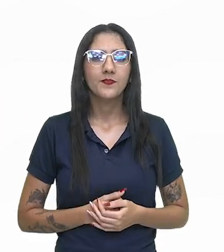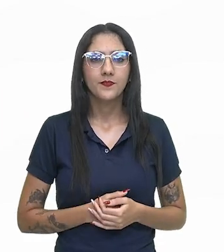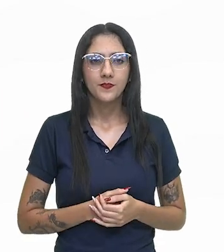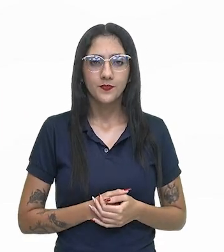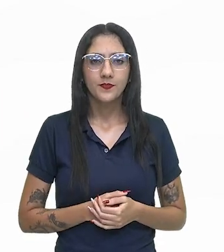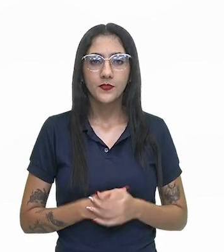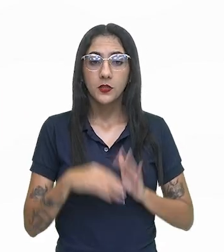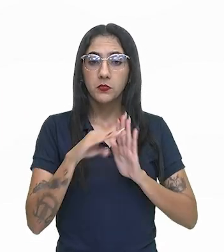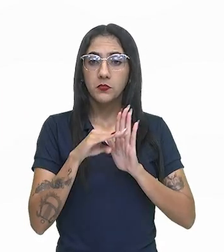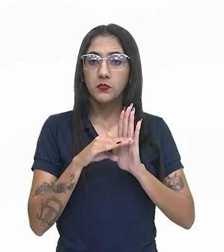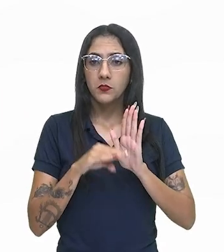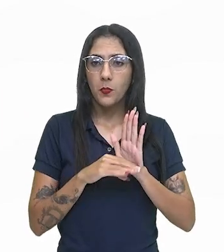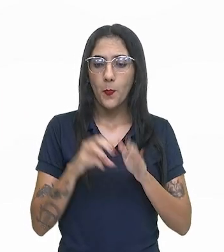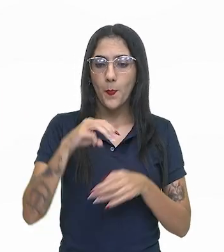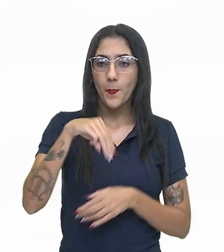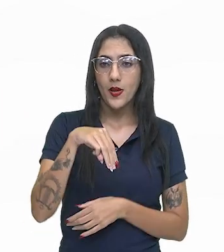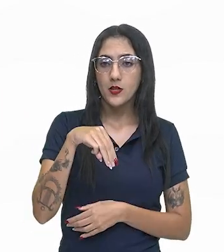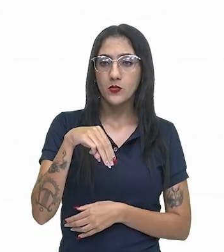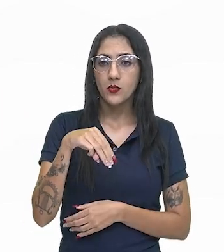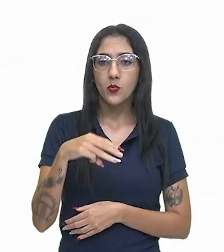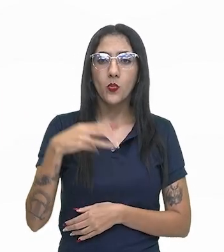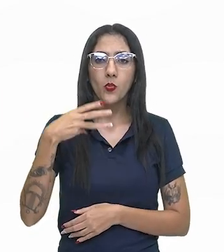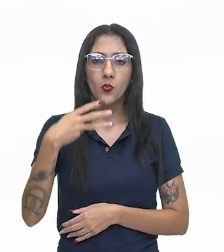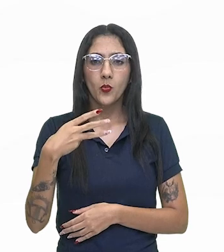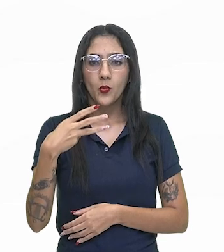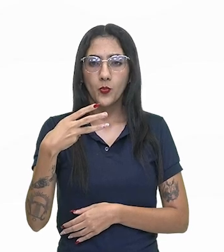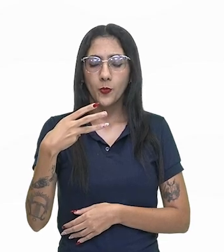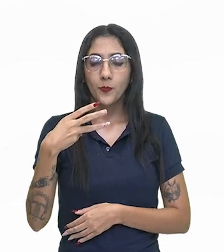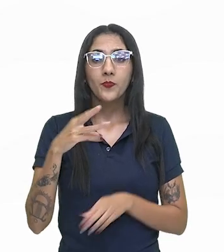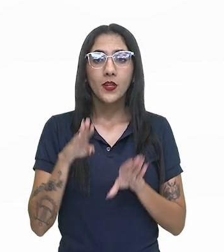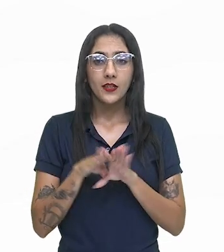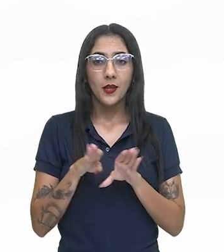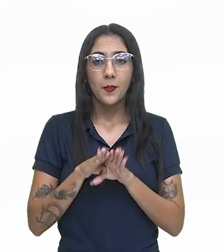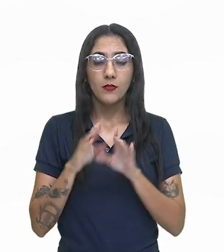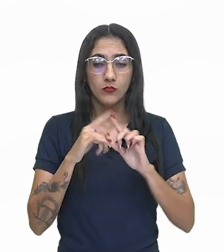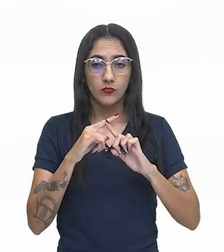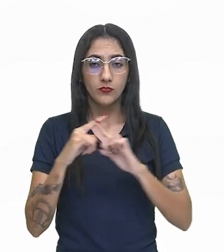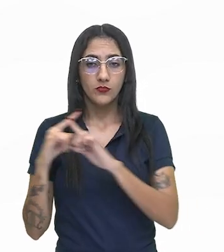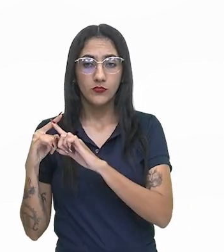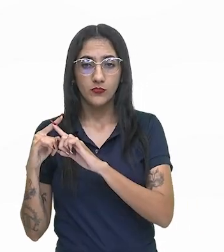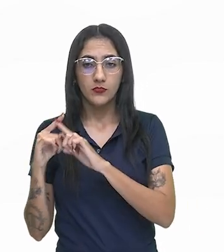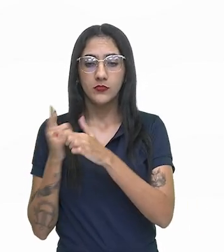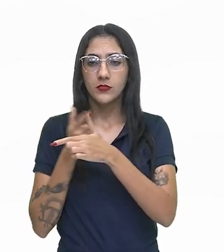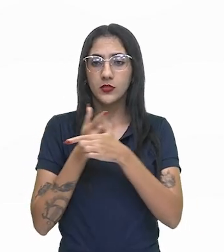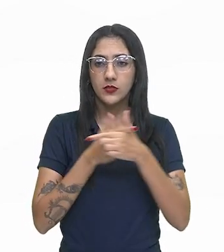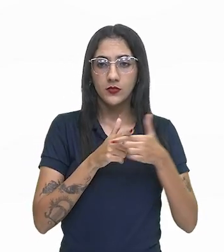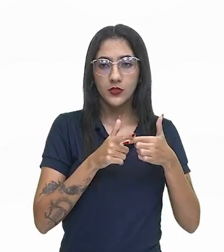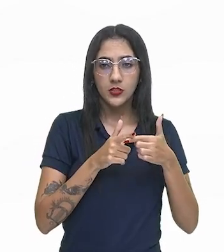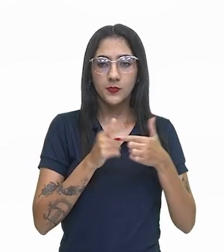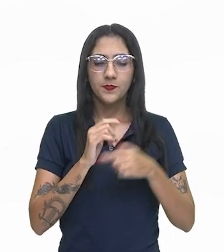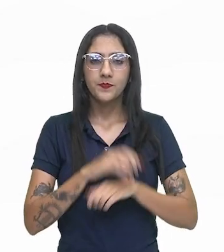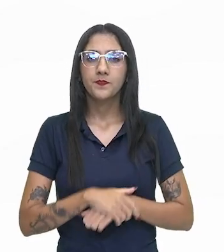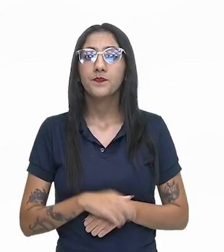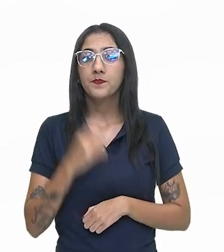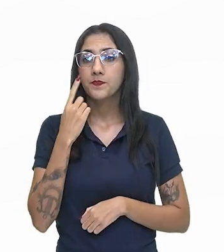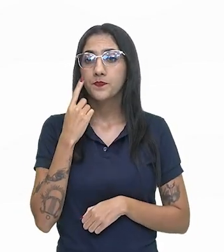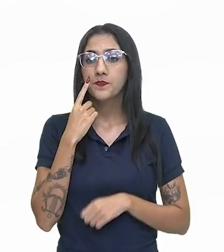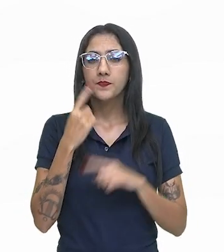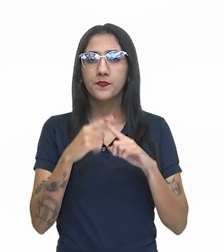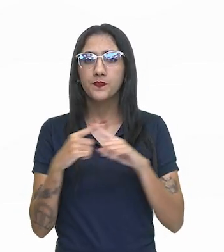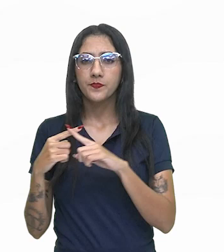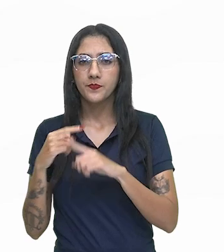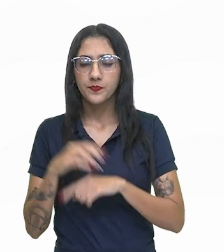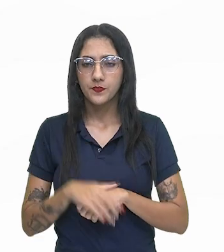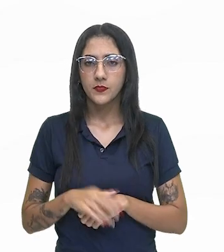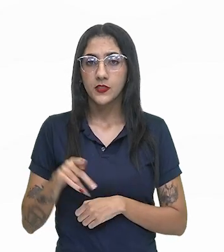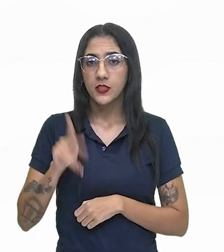do volume, que é o metro cúbico, os seus múltiplos e seus submúltiplos. Dos múltiplos nós temos o quilômetro